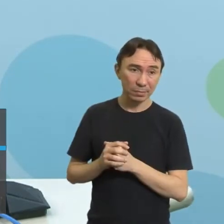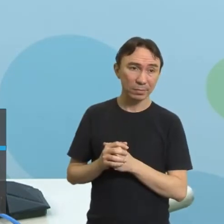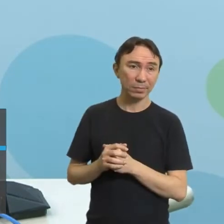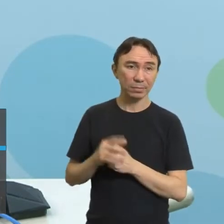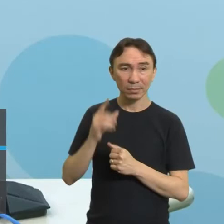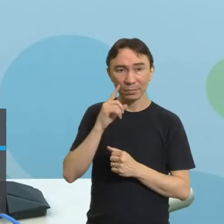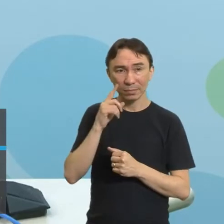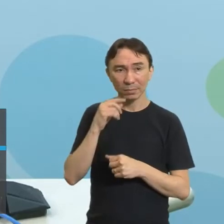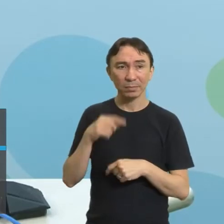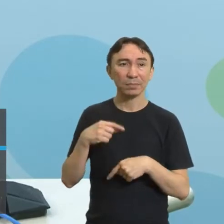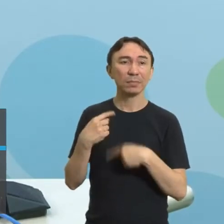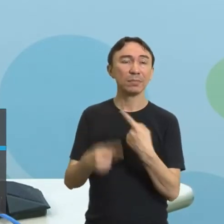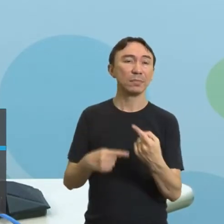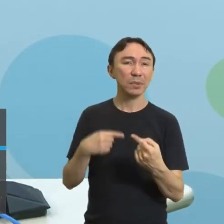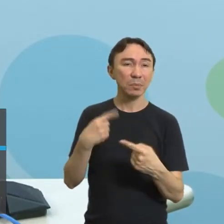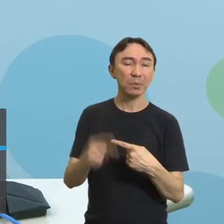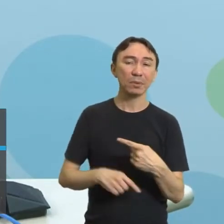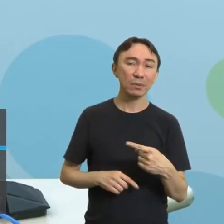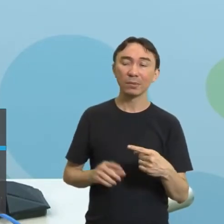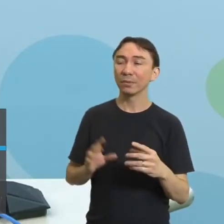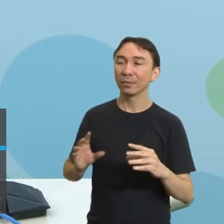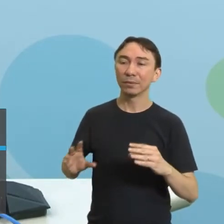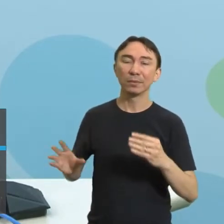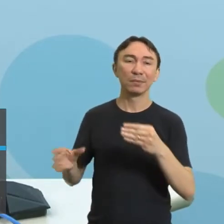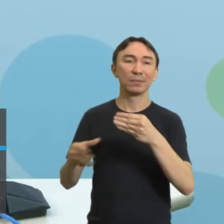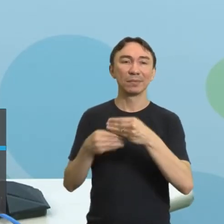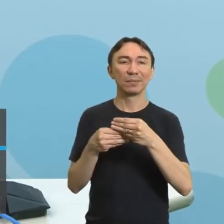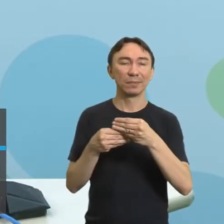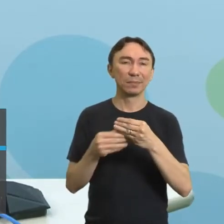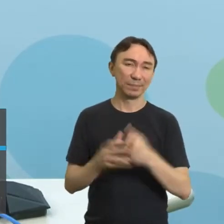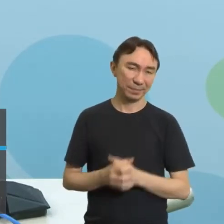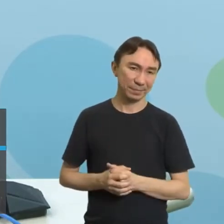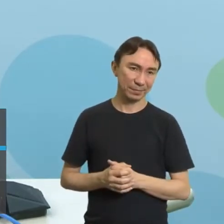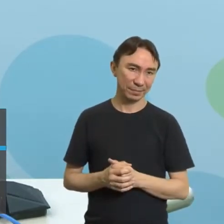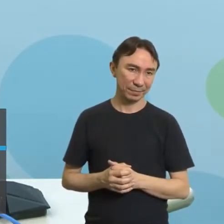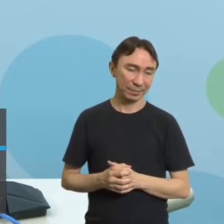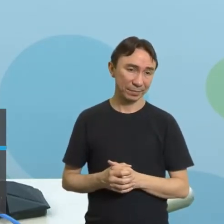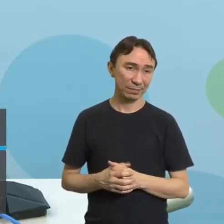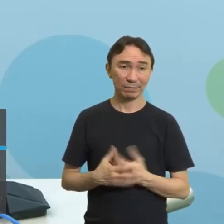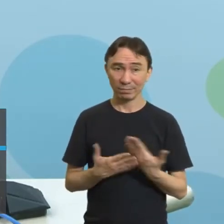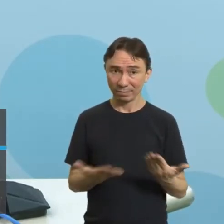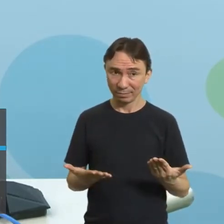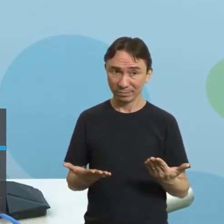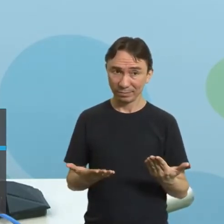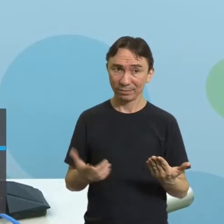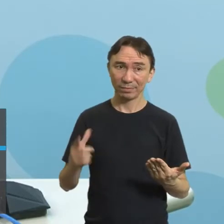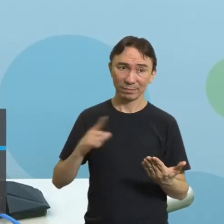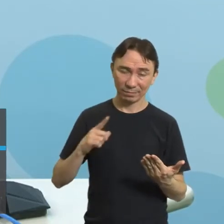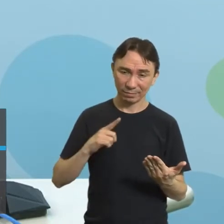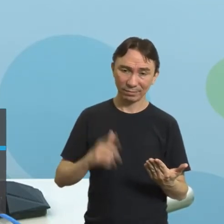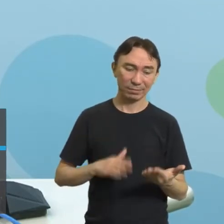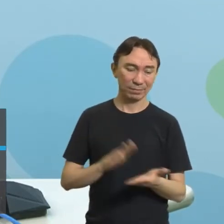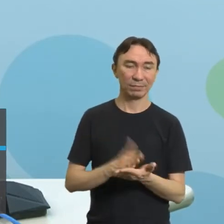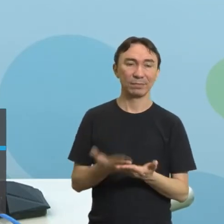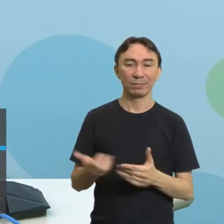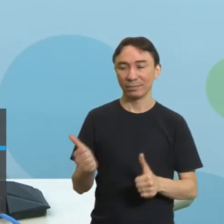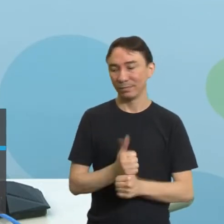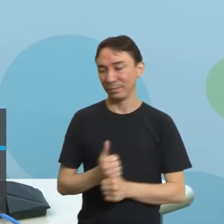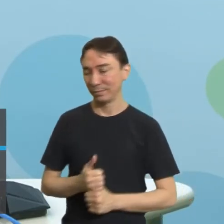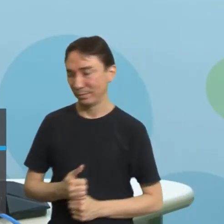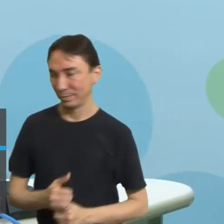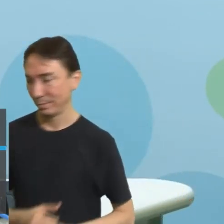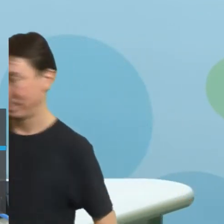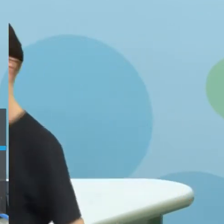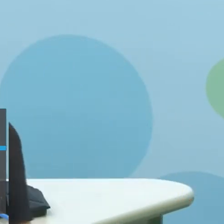Sistematiza e complementa, obviamente, trazendo aí aquelas características do gênero que não